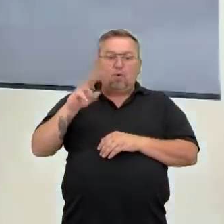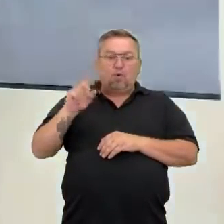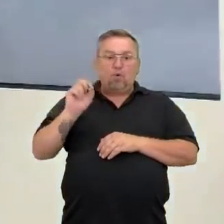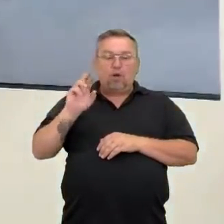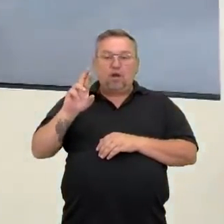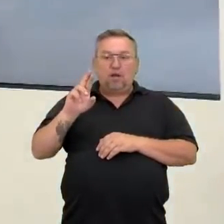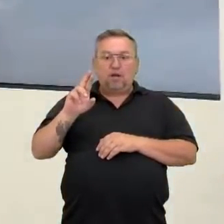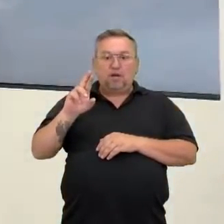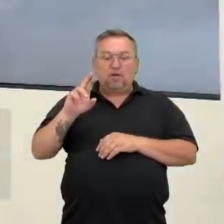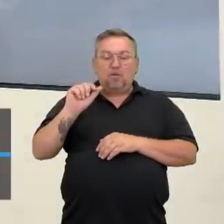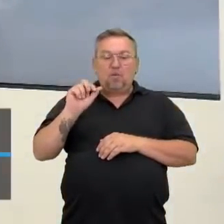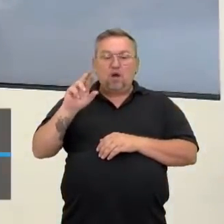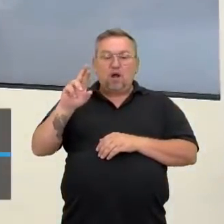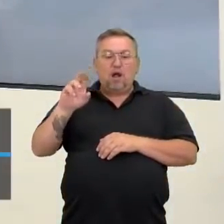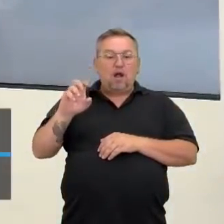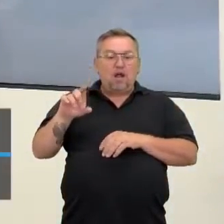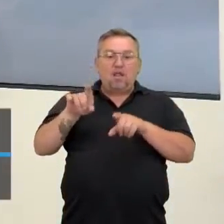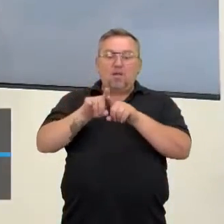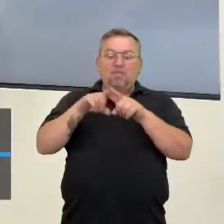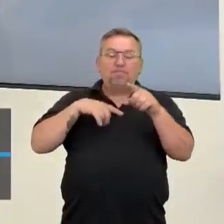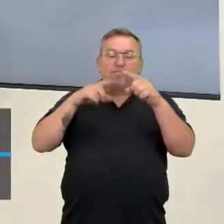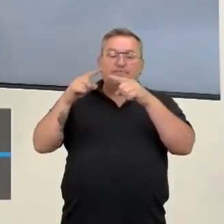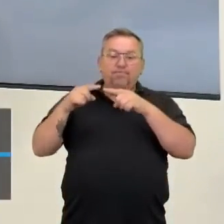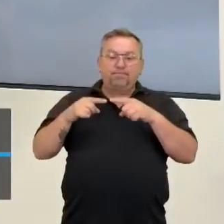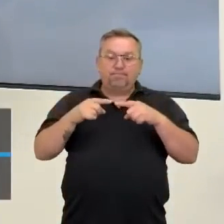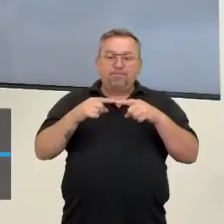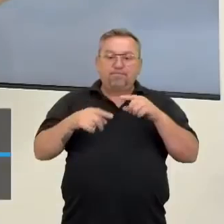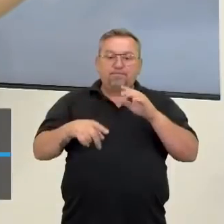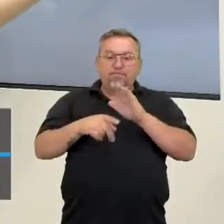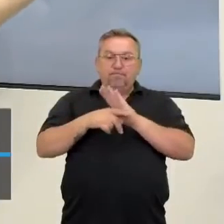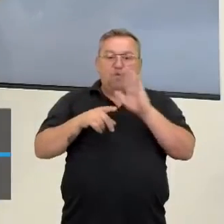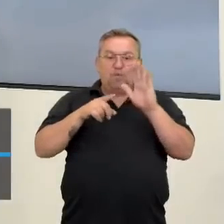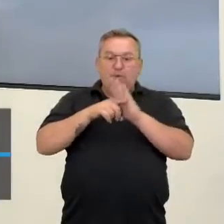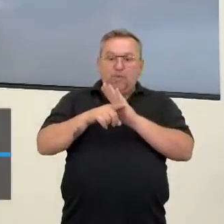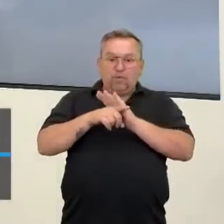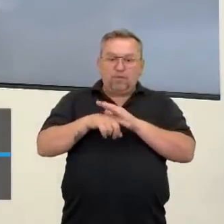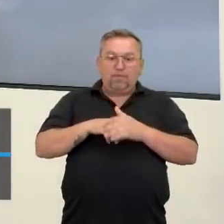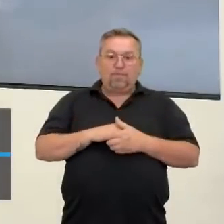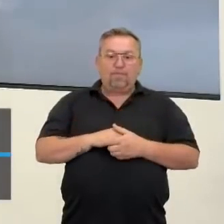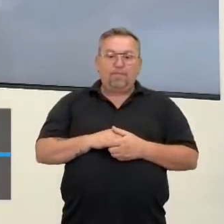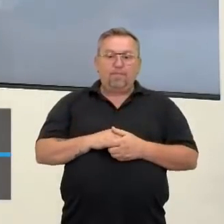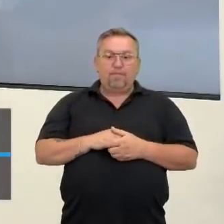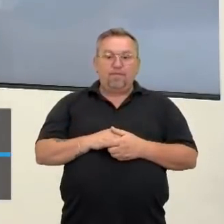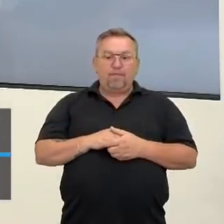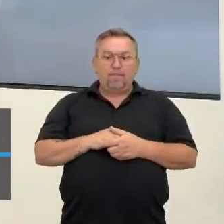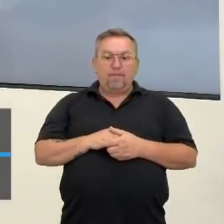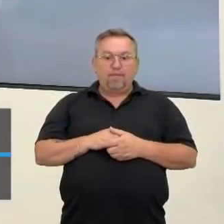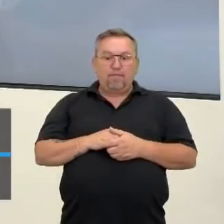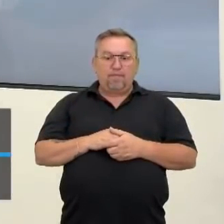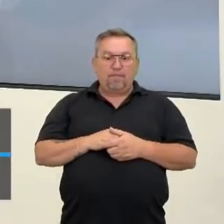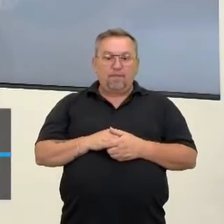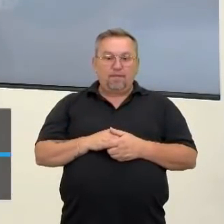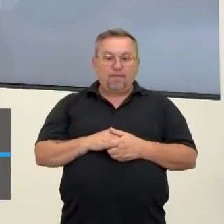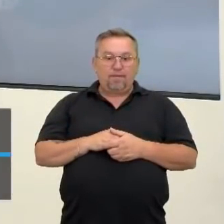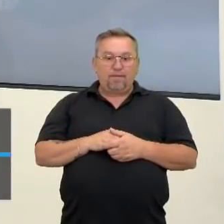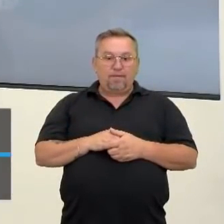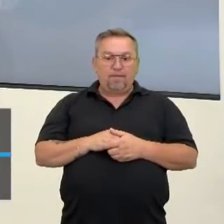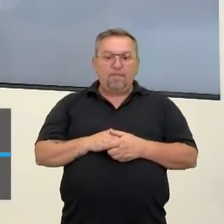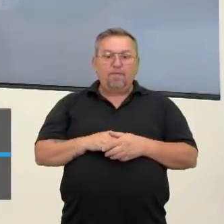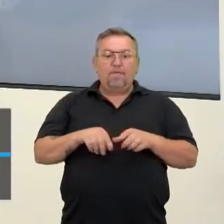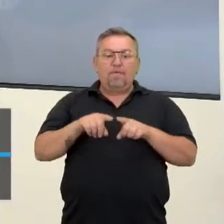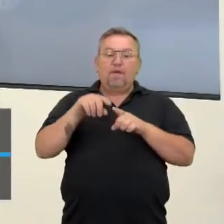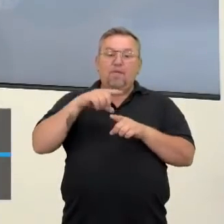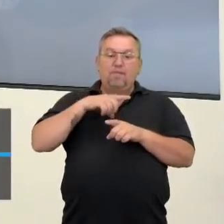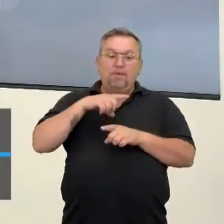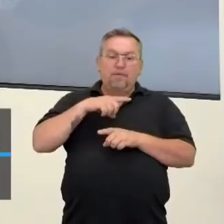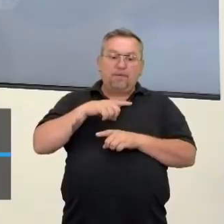todas essas palavras que são relacionadas com pergunta, né? Tá? Que a gente já viu no 6º ano. A gente tem o